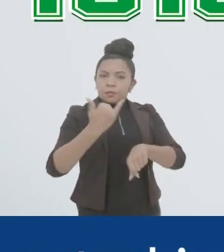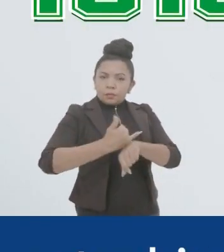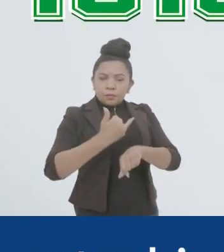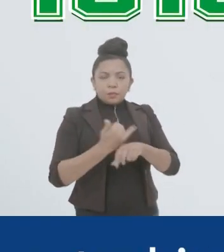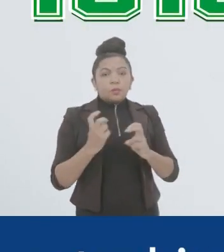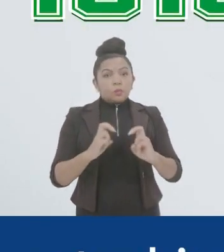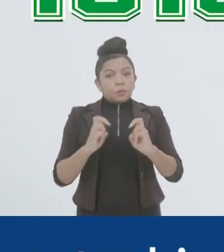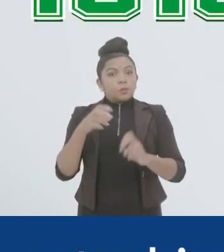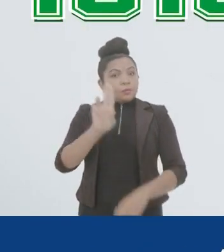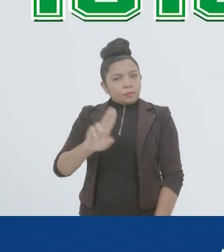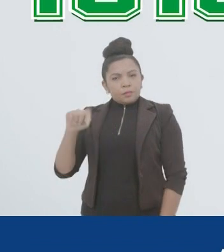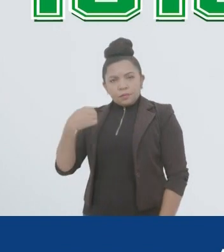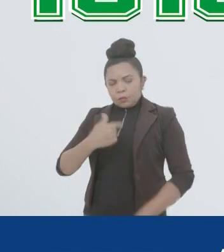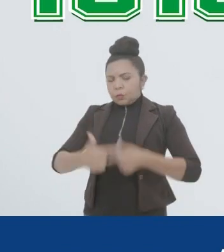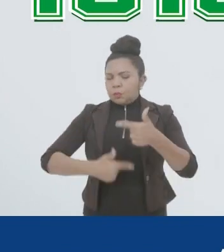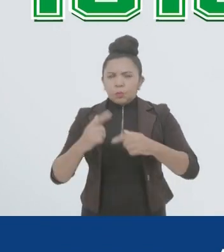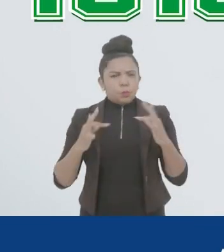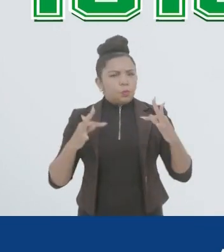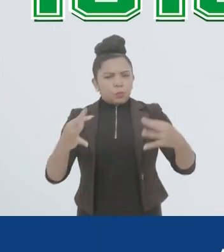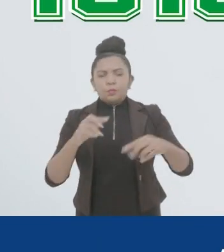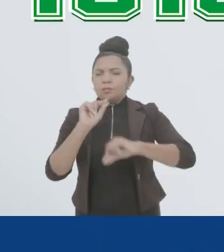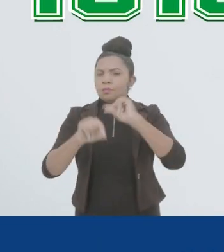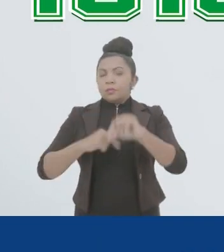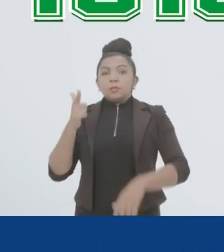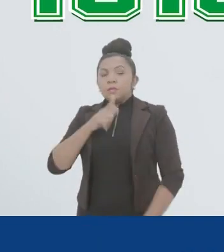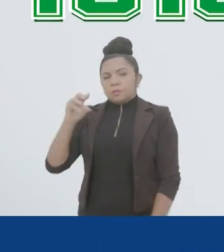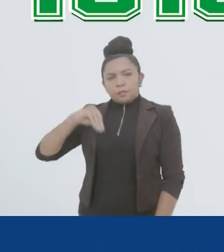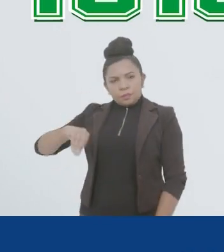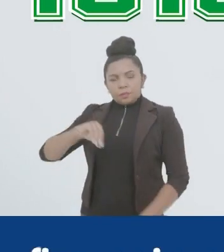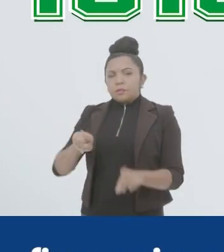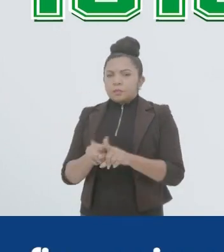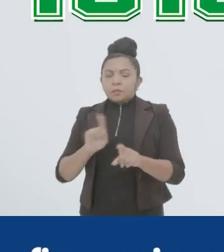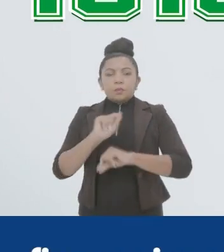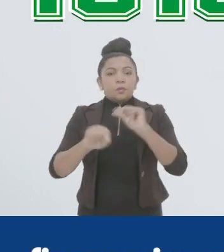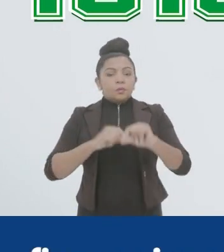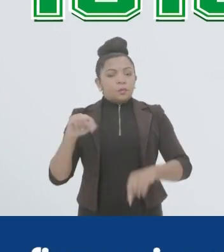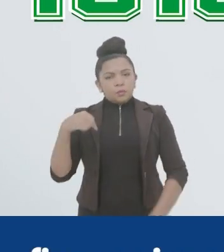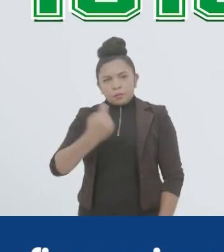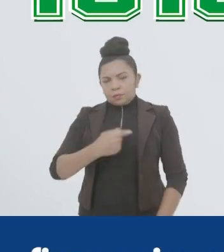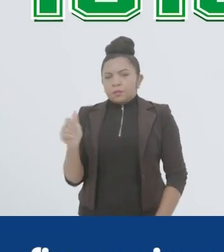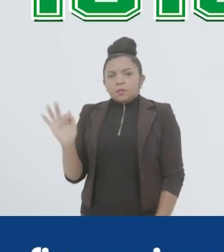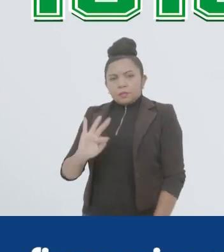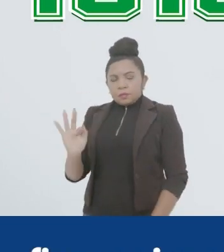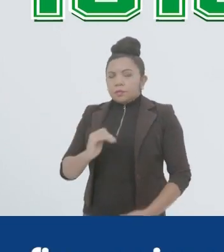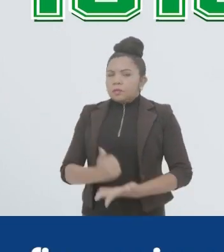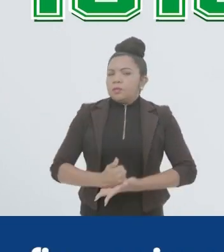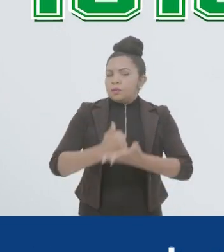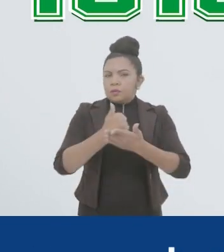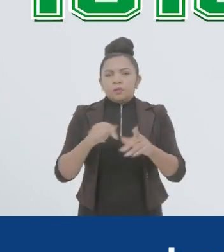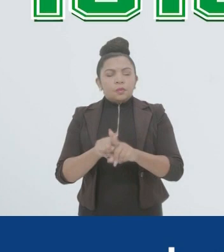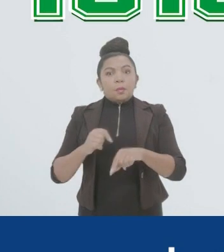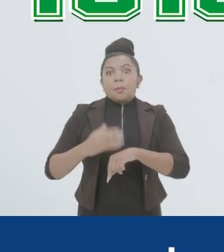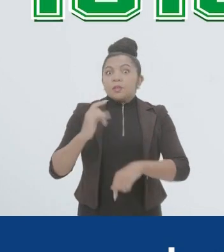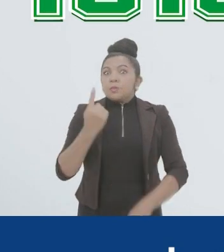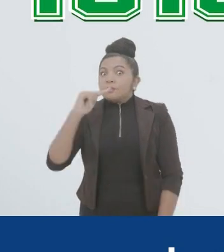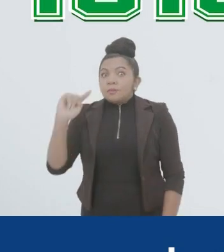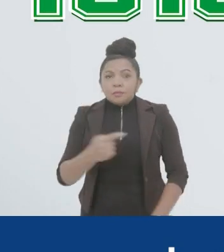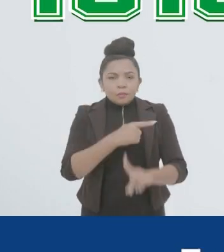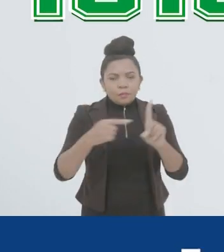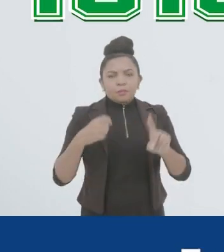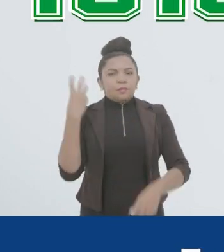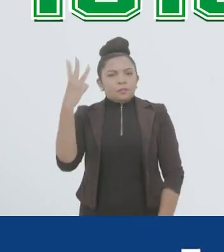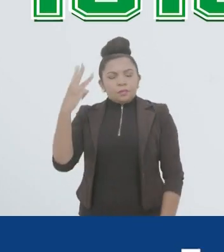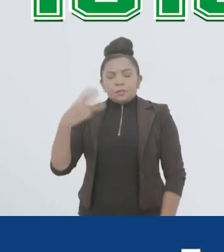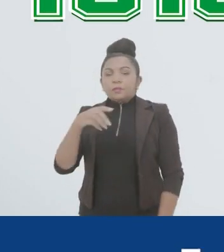apenas problemas à população. Agora, com a nossa luta, recebem compensação financeira por serem afetados pela mineração, beneficiando os